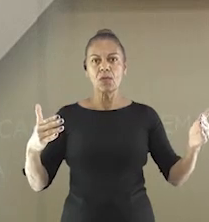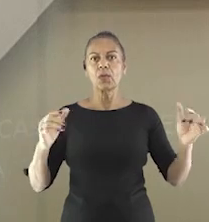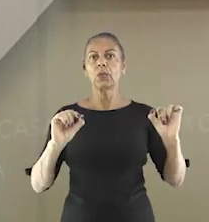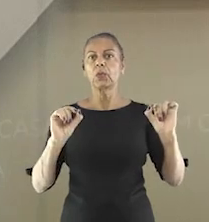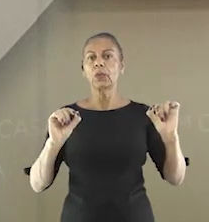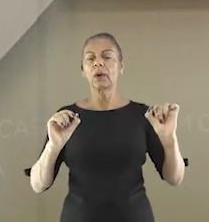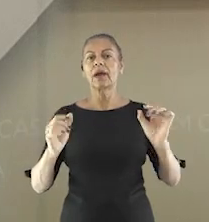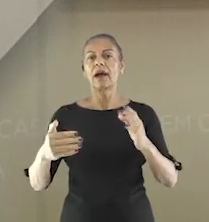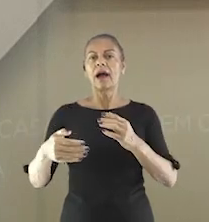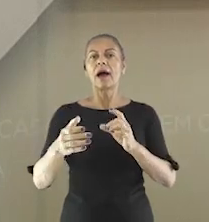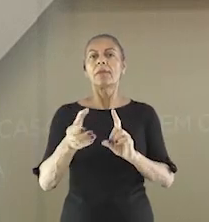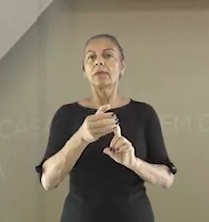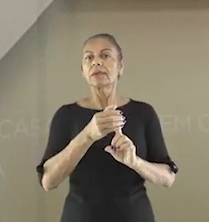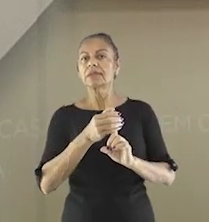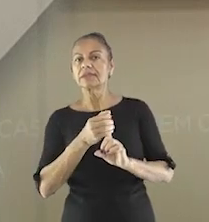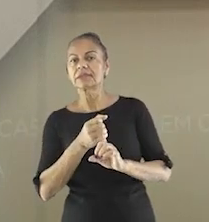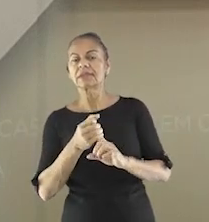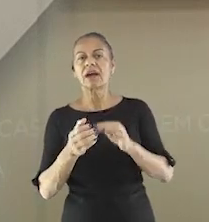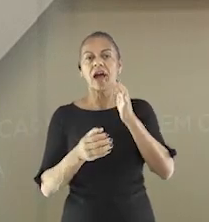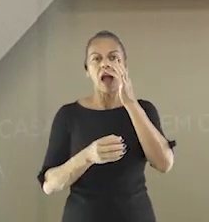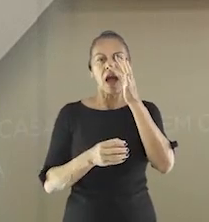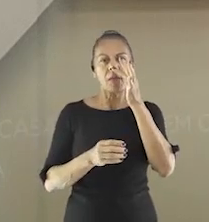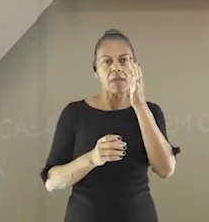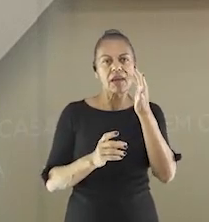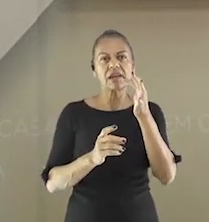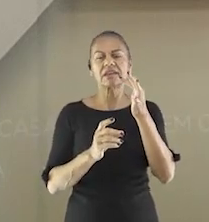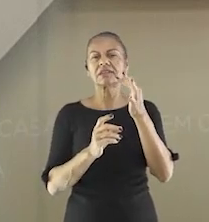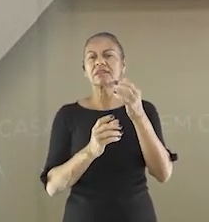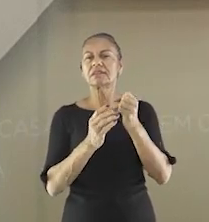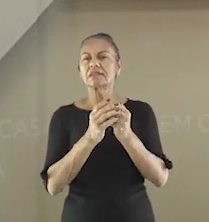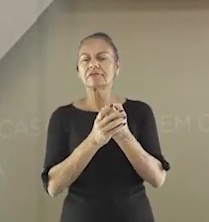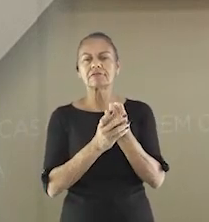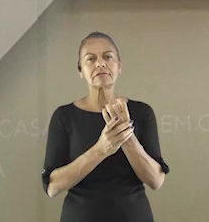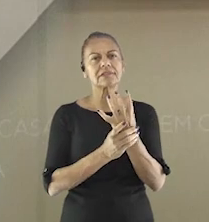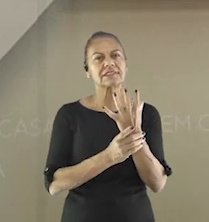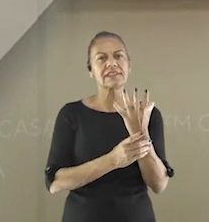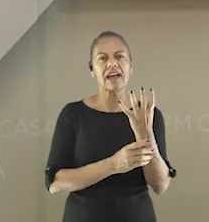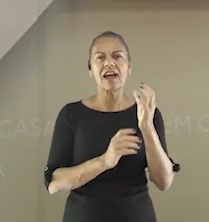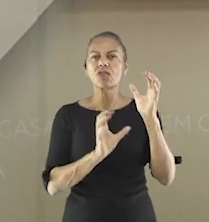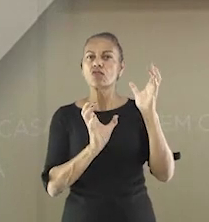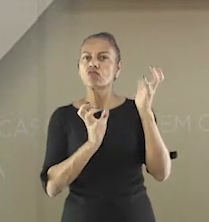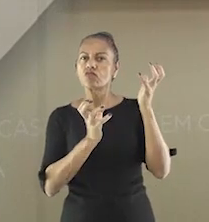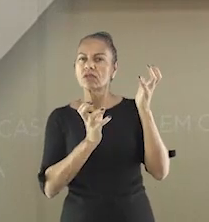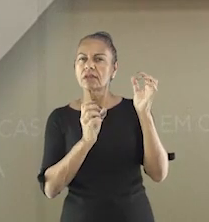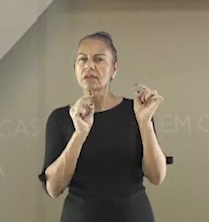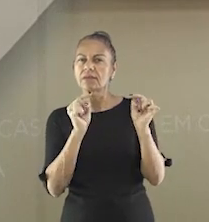proteção e um clima favorável. Nela, as plantas podem se desenvolver bem melhor.